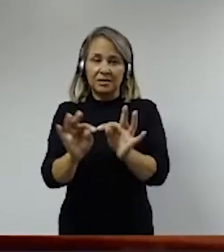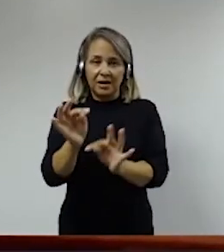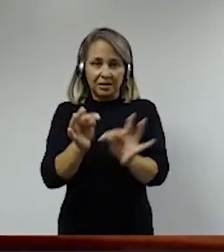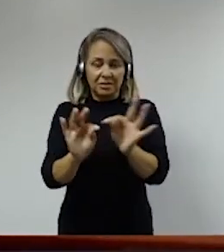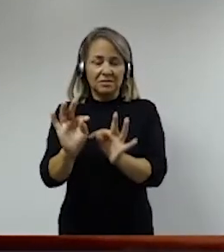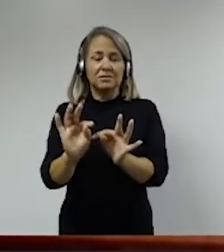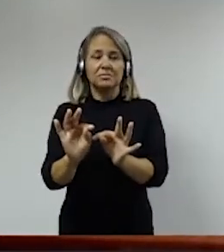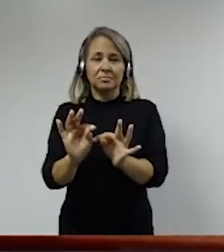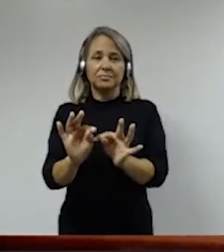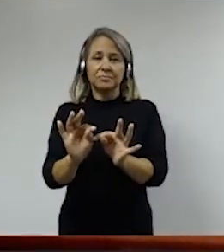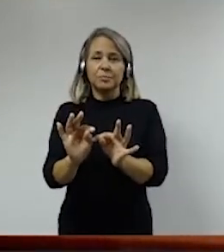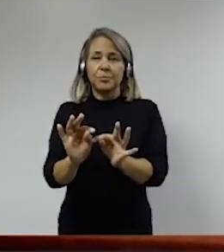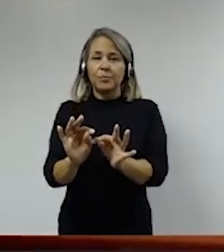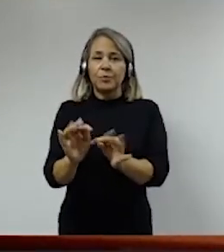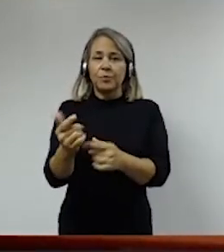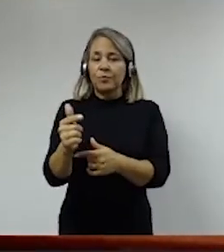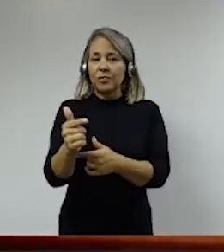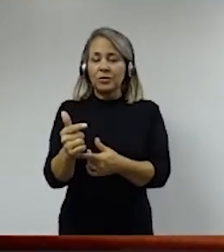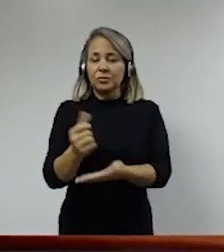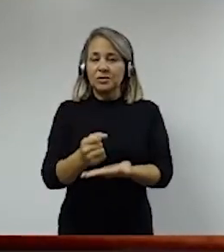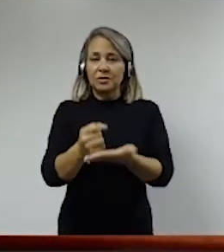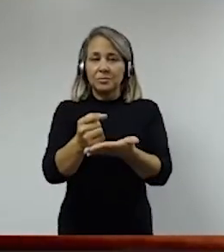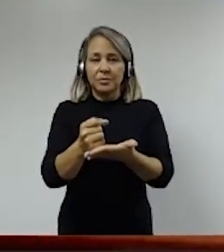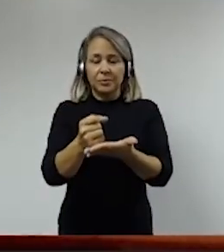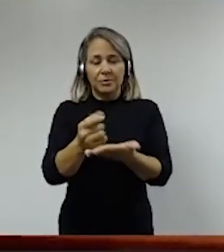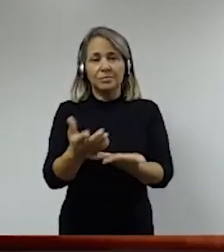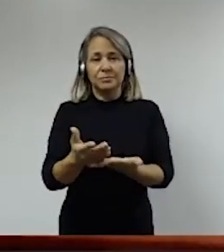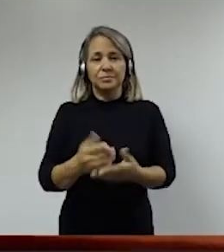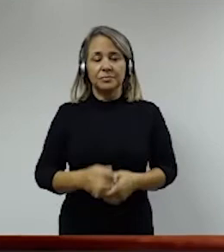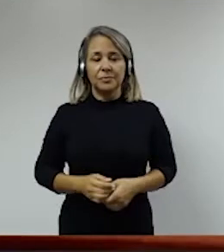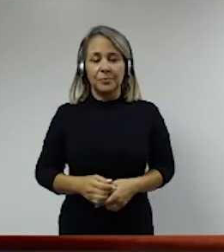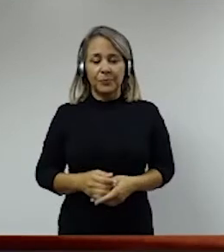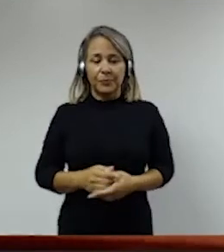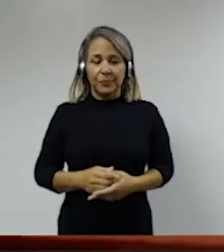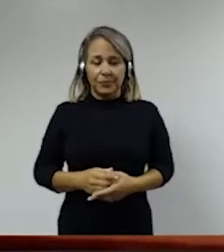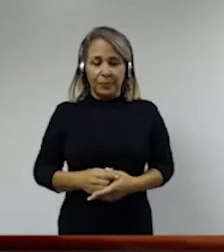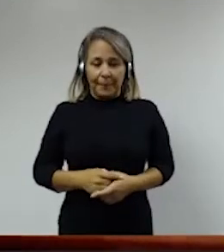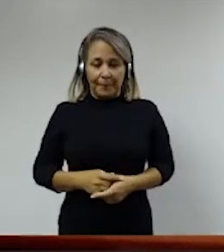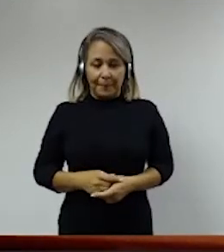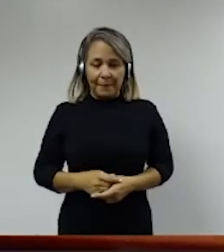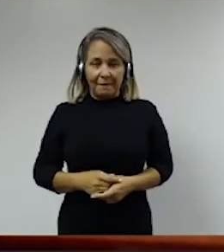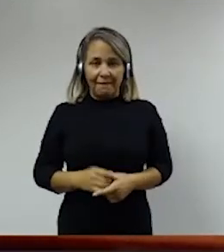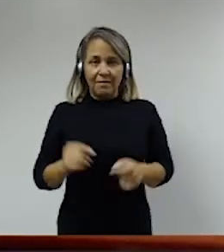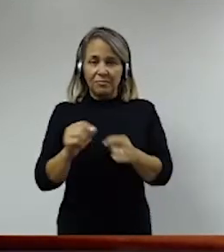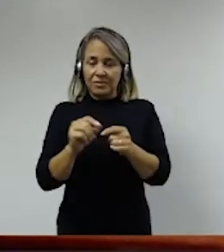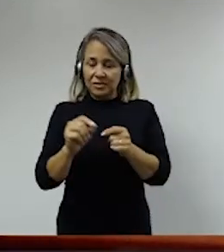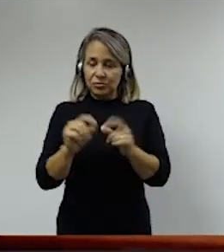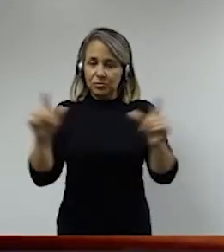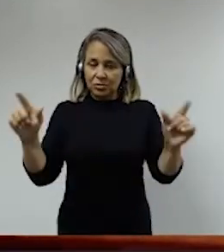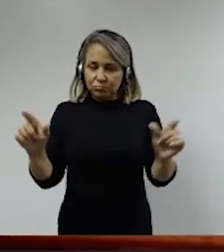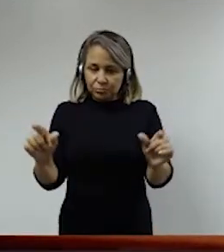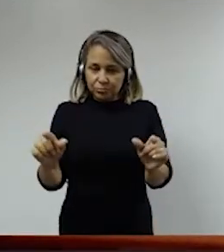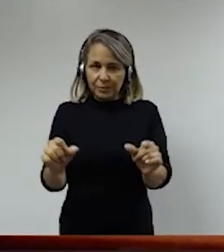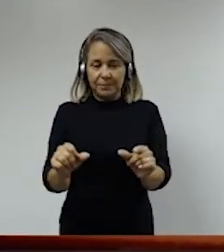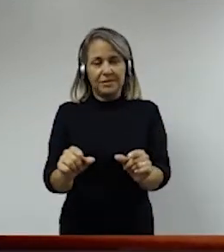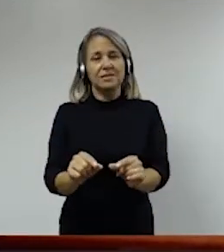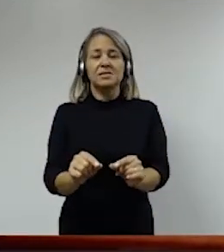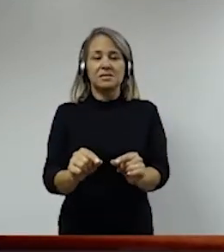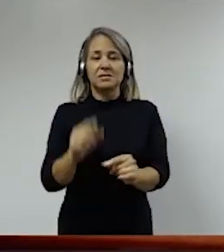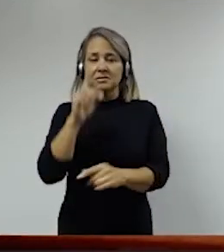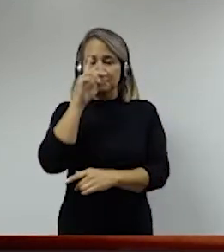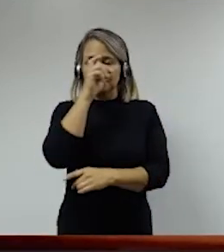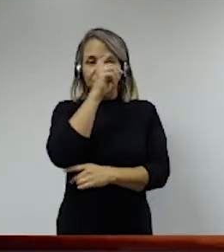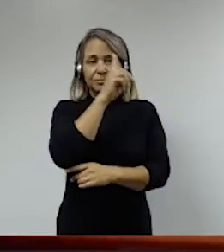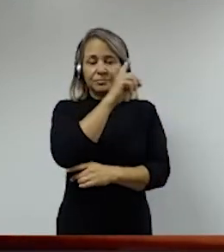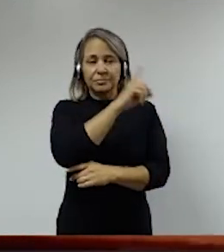desassistida, o que, né, vem fazendo com que amenize, né, a